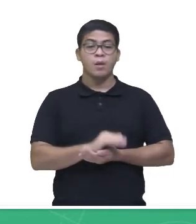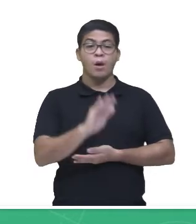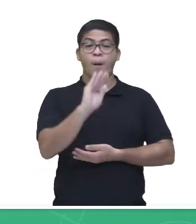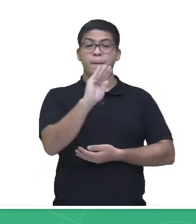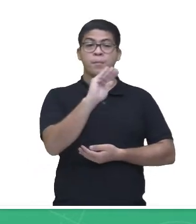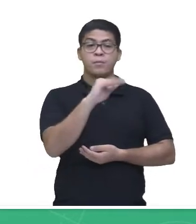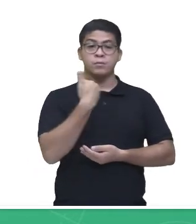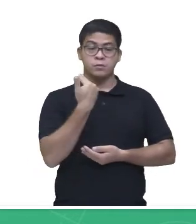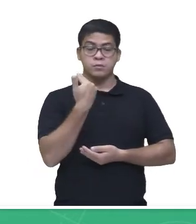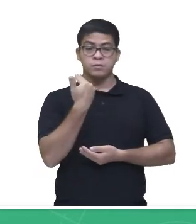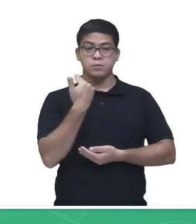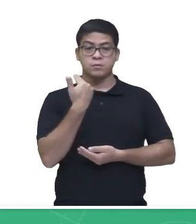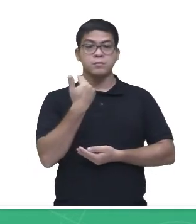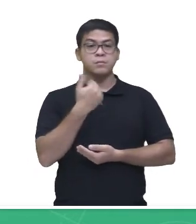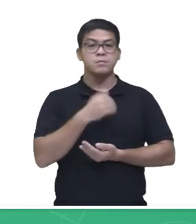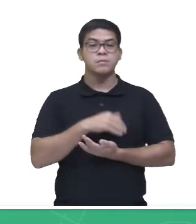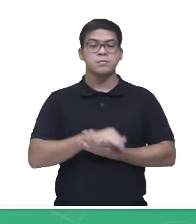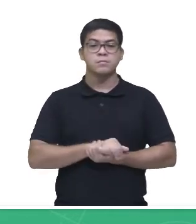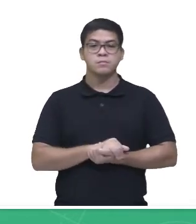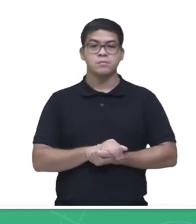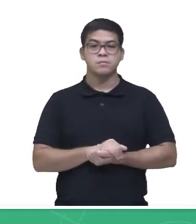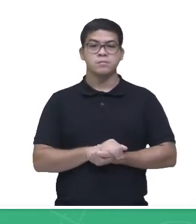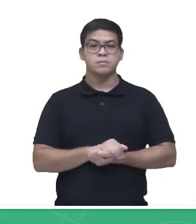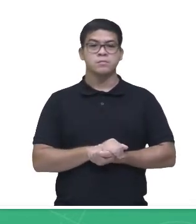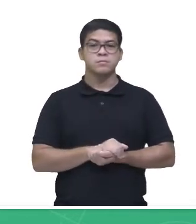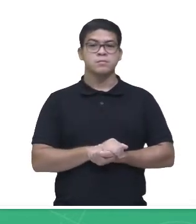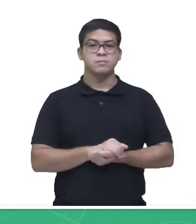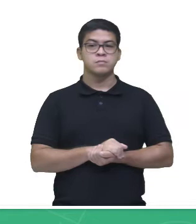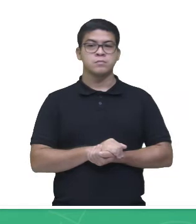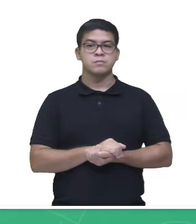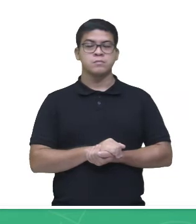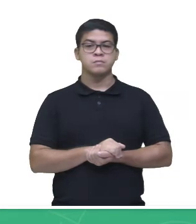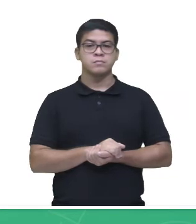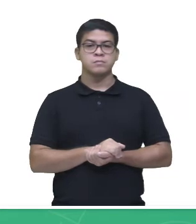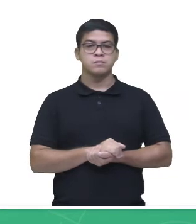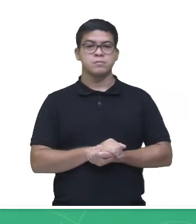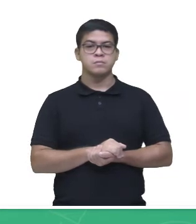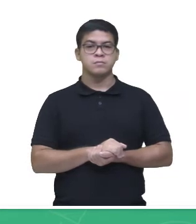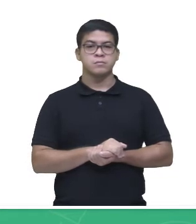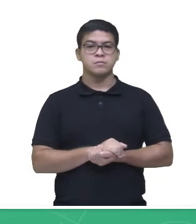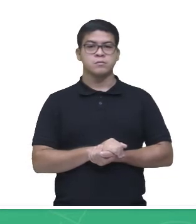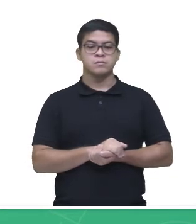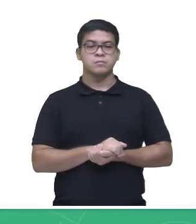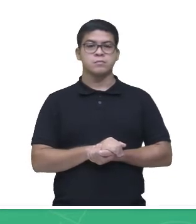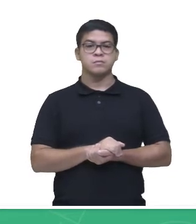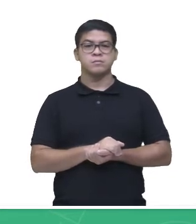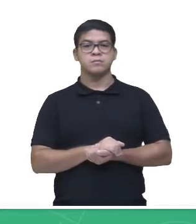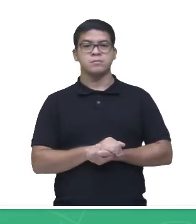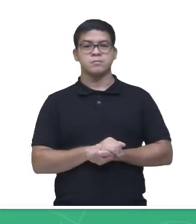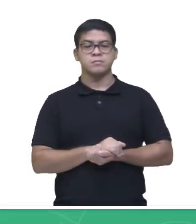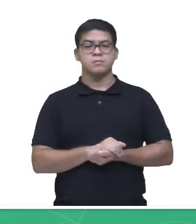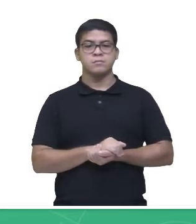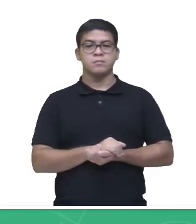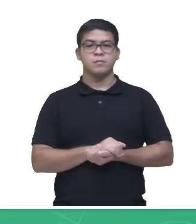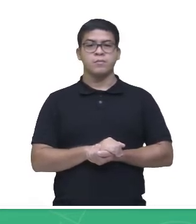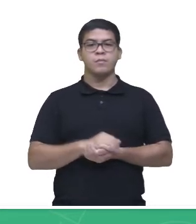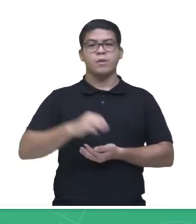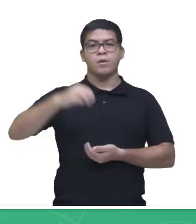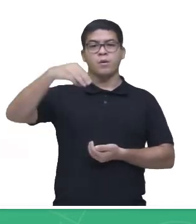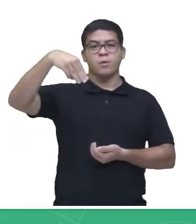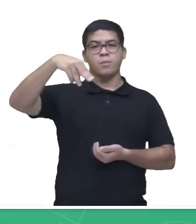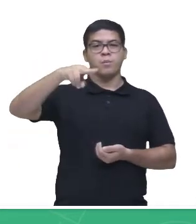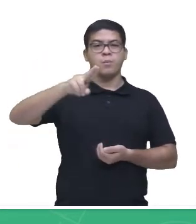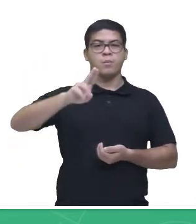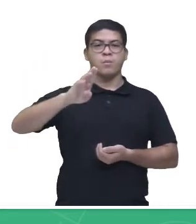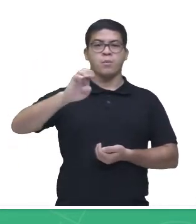verbo morrer. Né? Morir, ninguém diz morido, falamos muerto. Esse é o